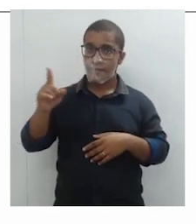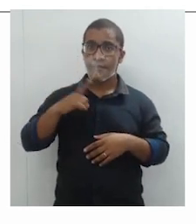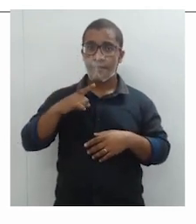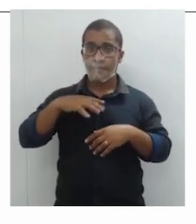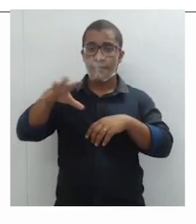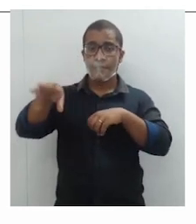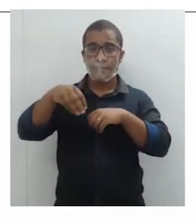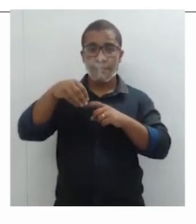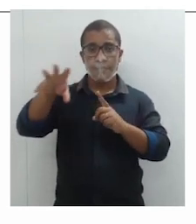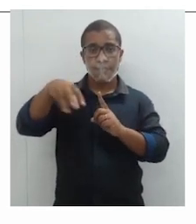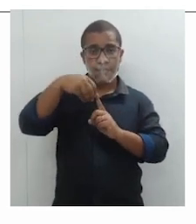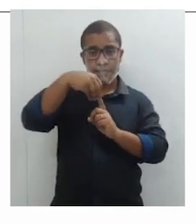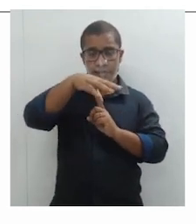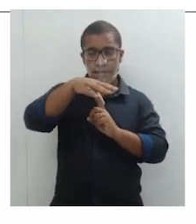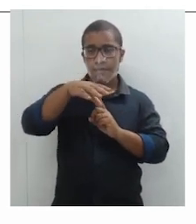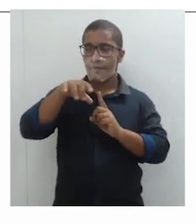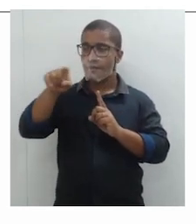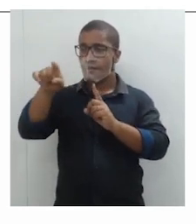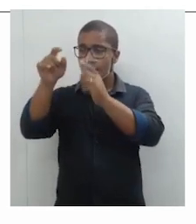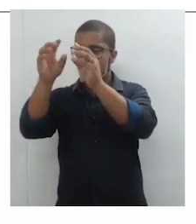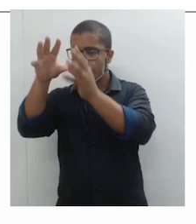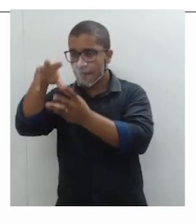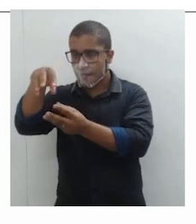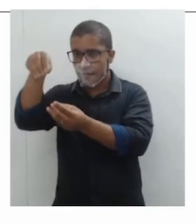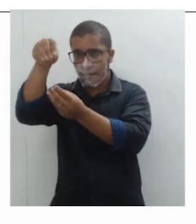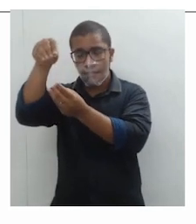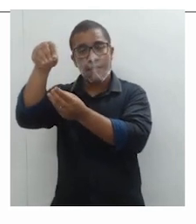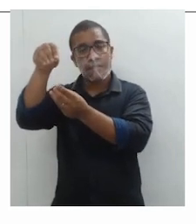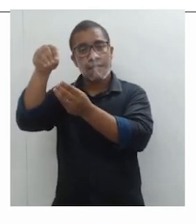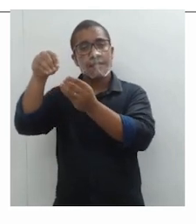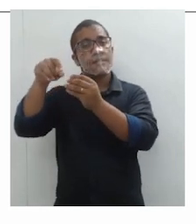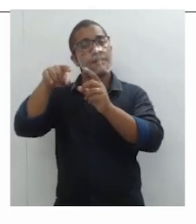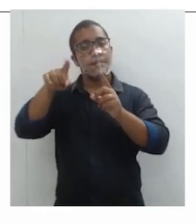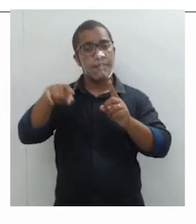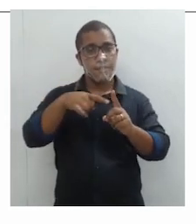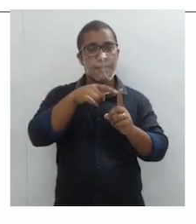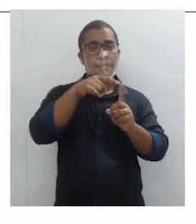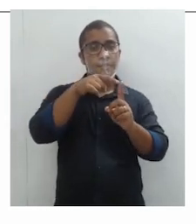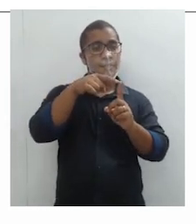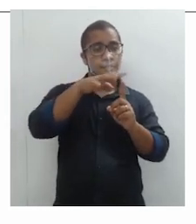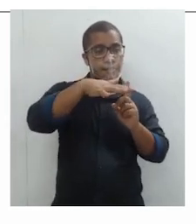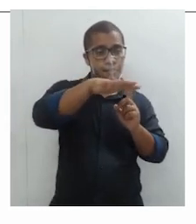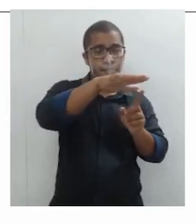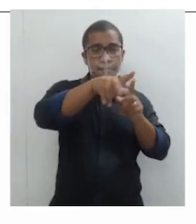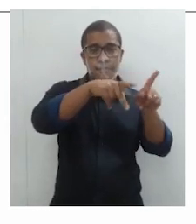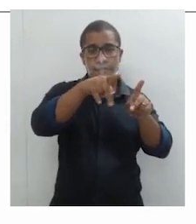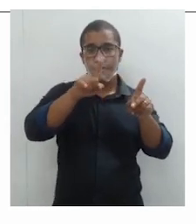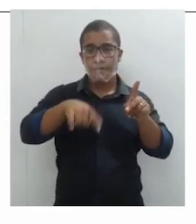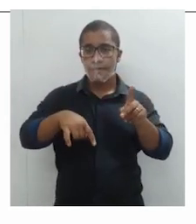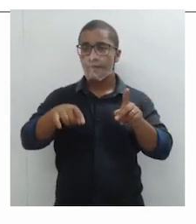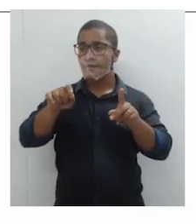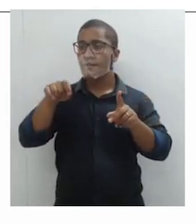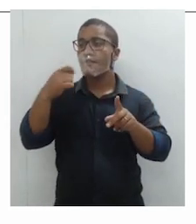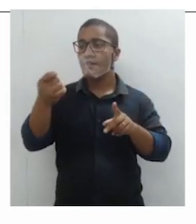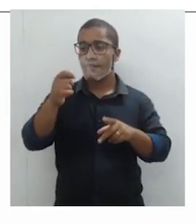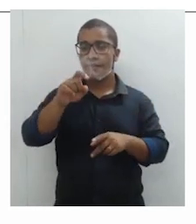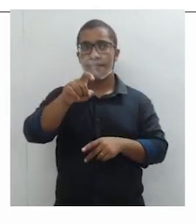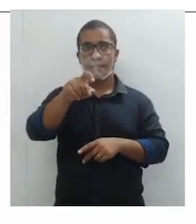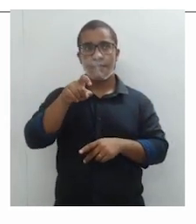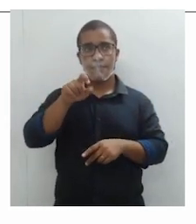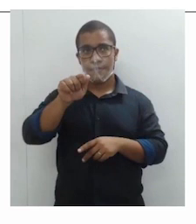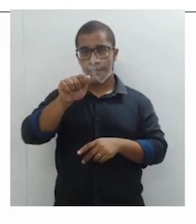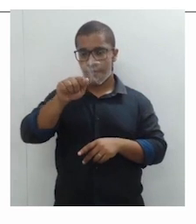mediadores entre os espíritos e os membros da com e são xamãs também chamado pajés